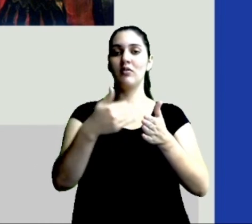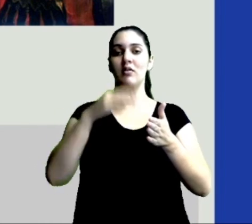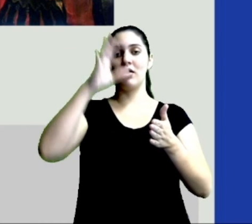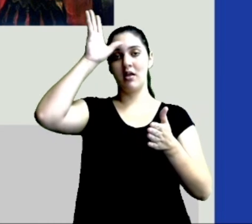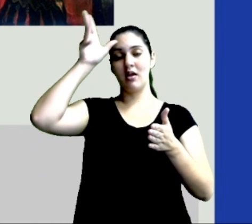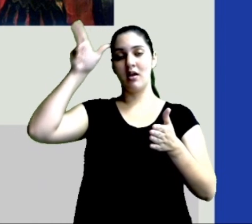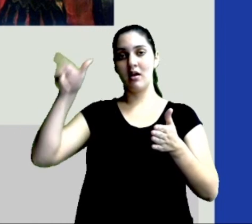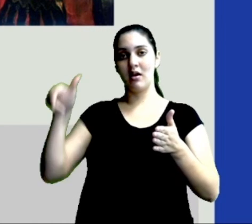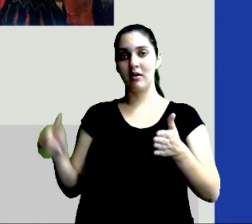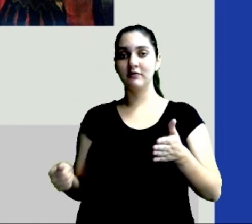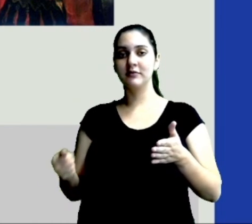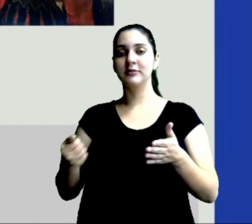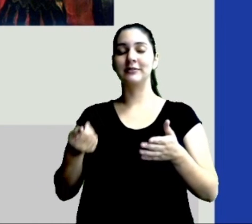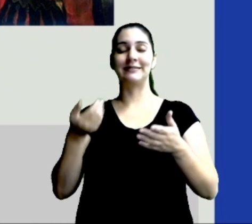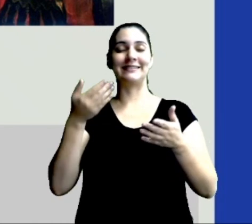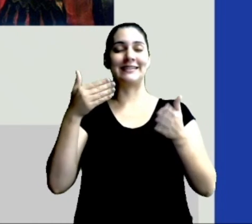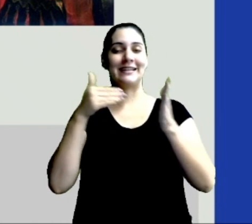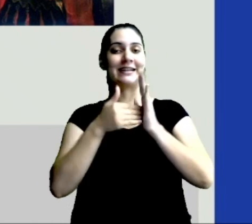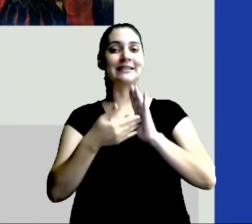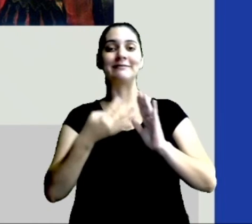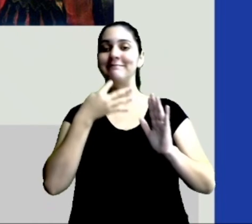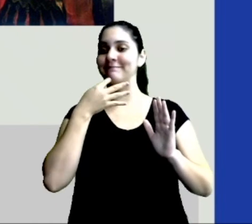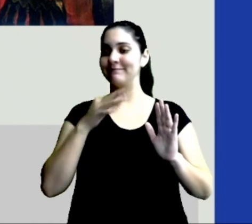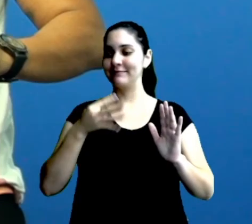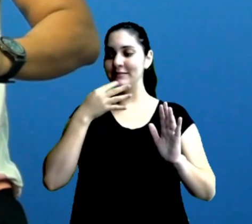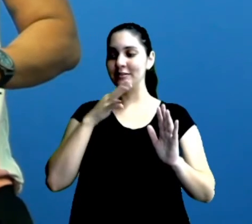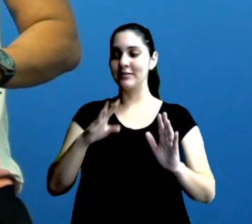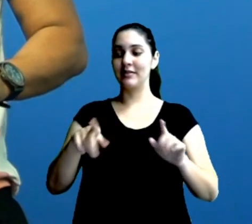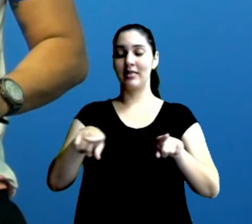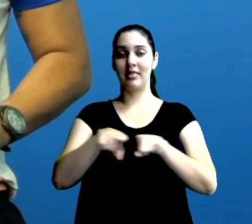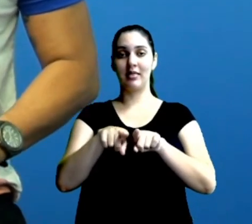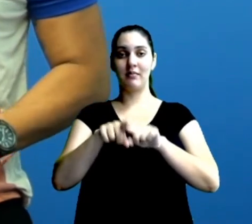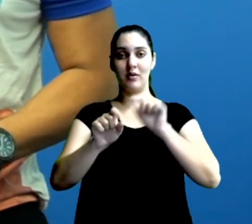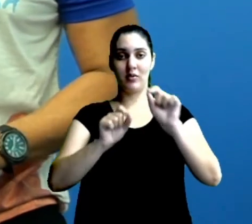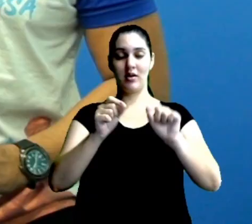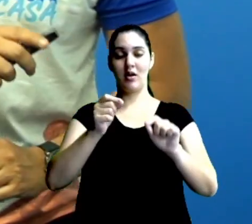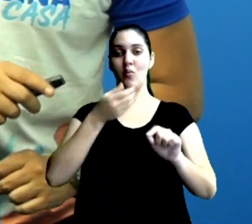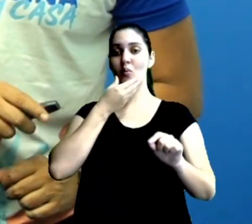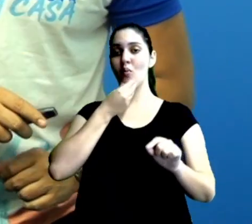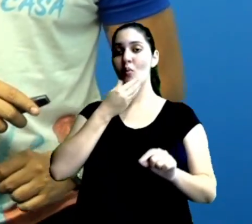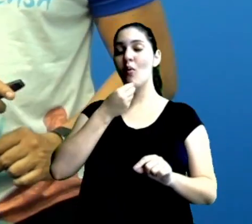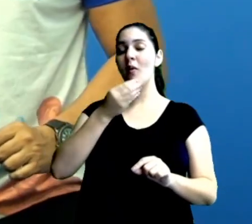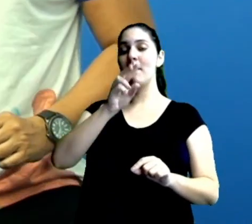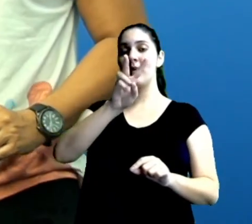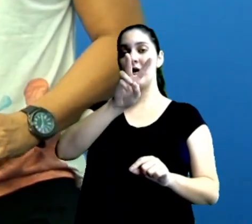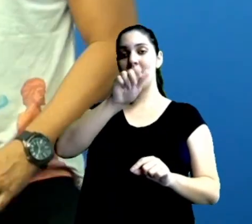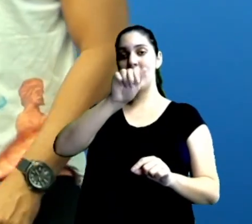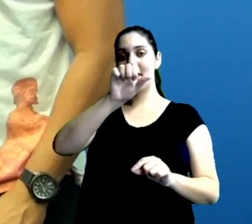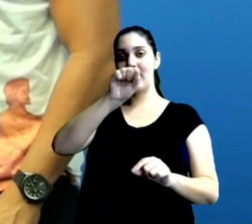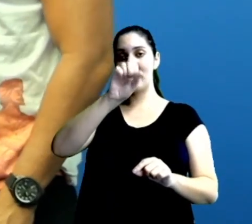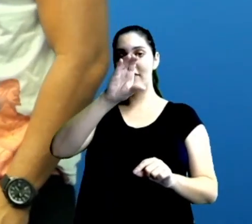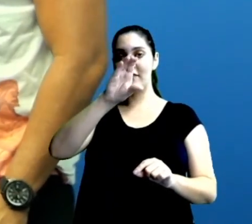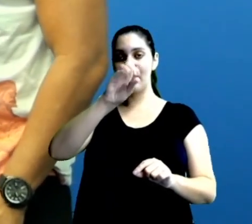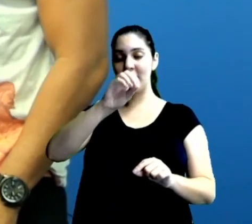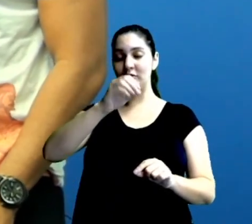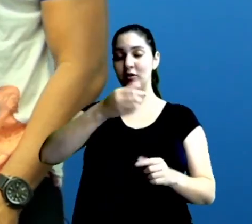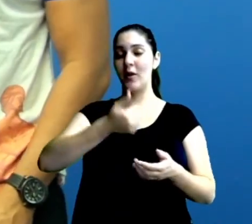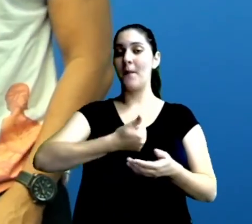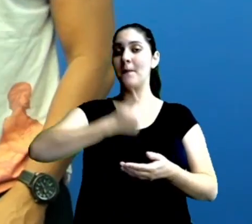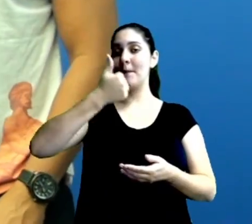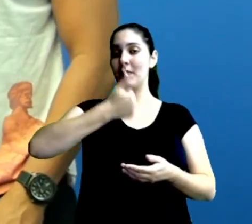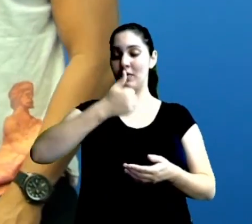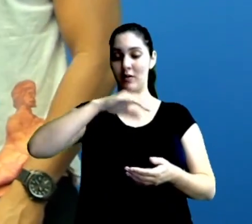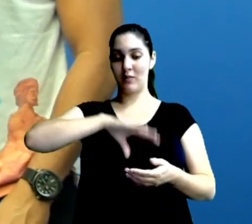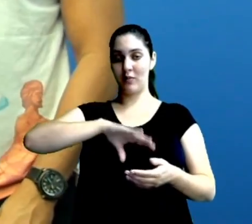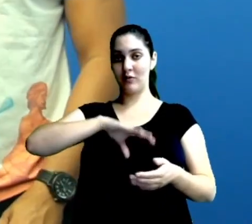desconhecida. Vasco da Gama vai ser o primeiro, finalmente, a chegar às Índias. O primeiro a chegar às Índias, os portugueses a chegar às Índias, vai ser esse rapazinho